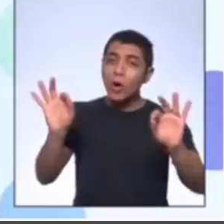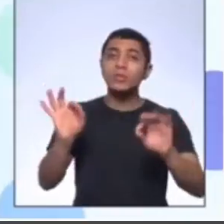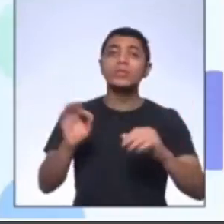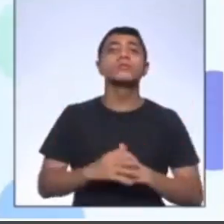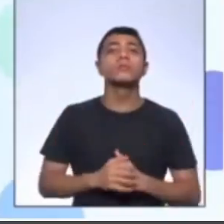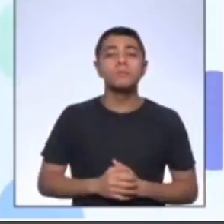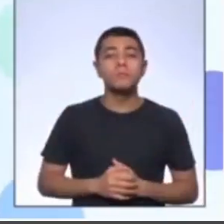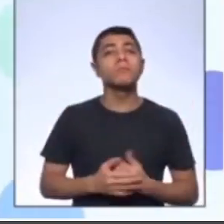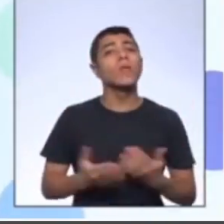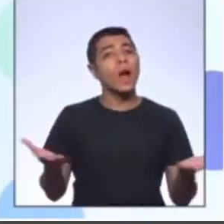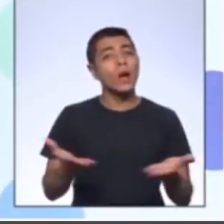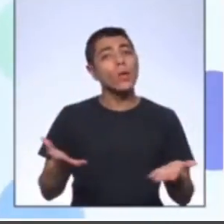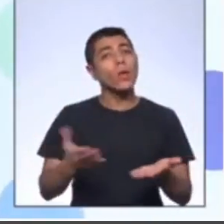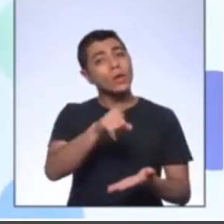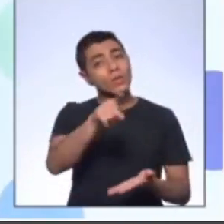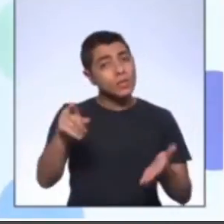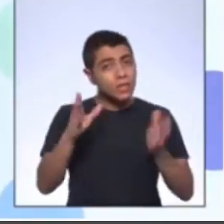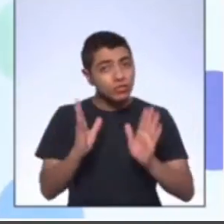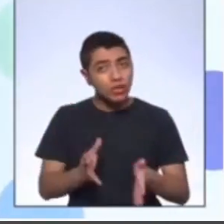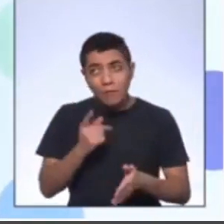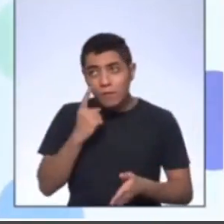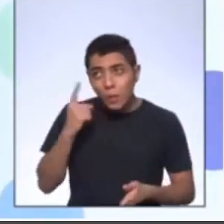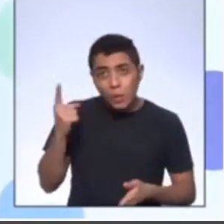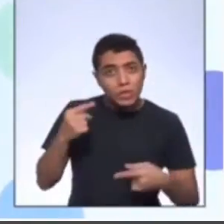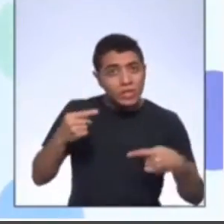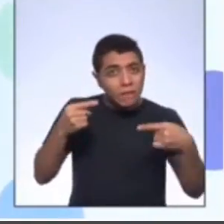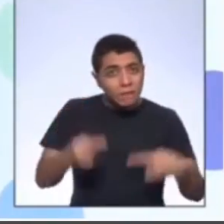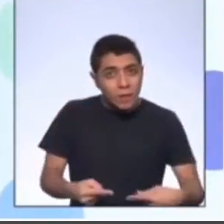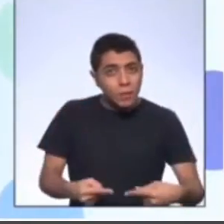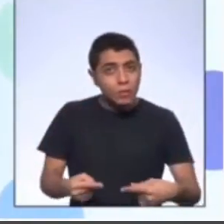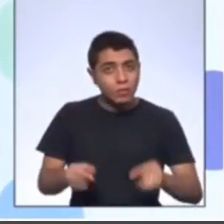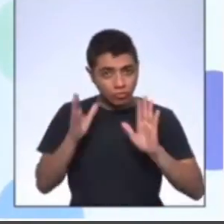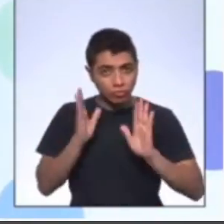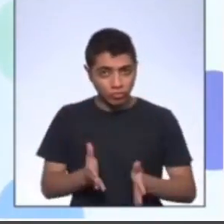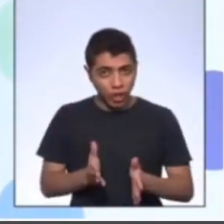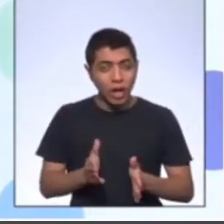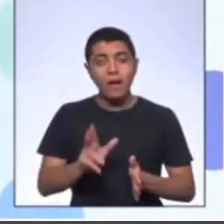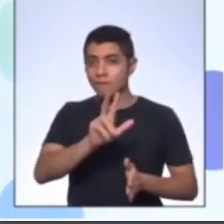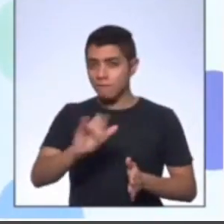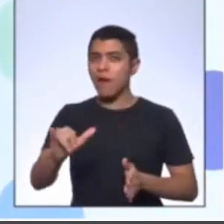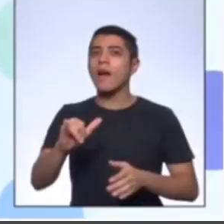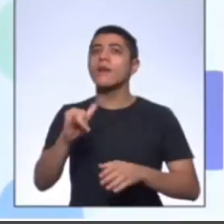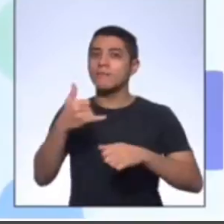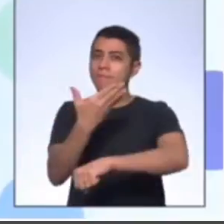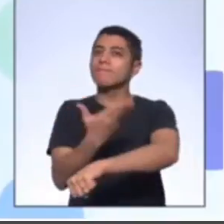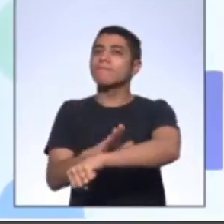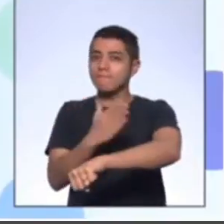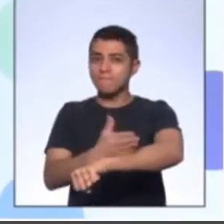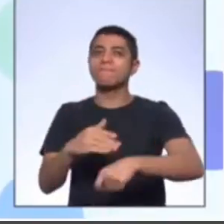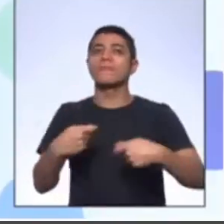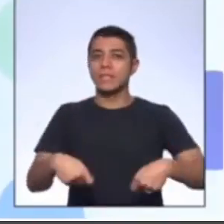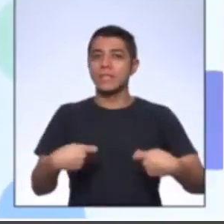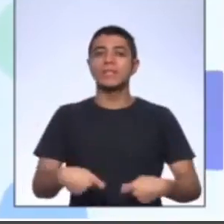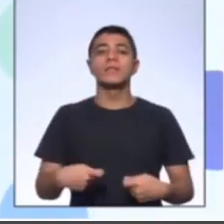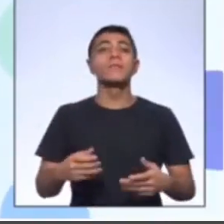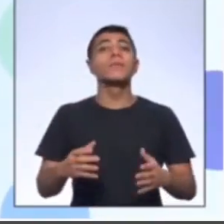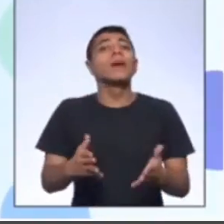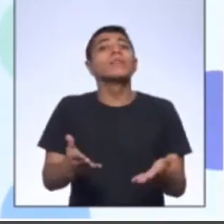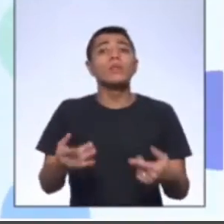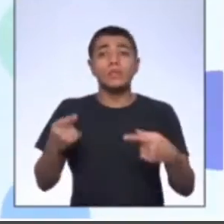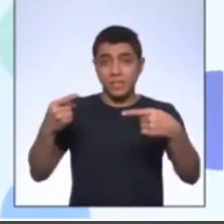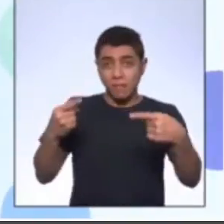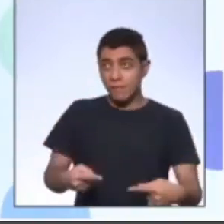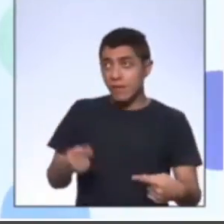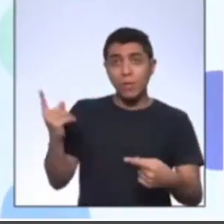agora né que você já viram os desafios né que a gente vai ter que fazer então já era só os desafios são